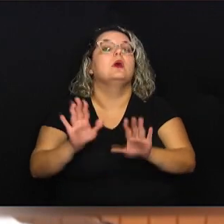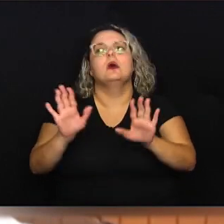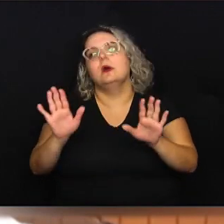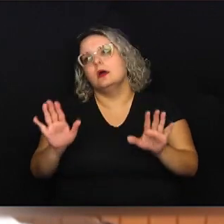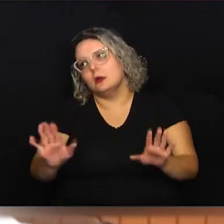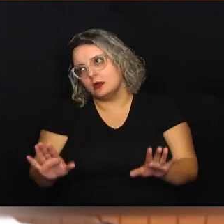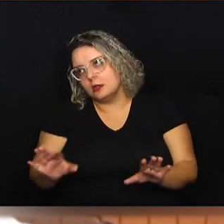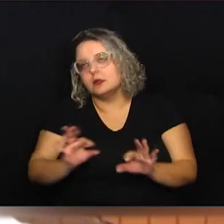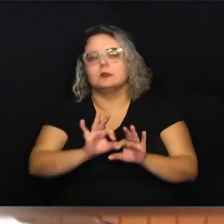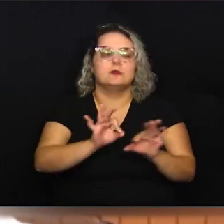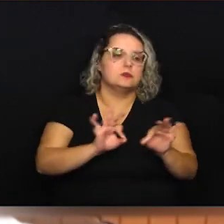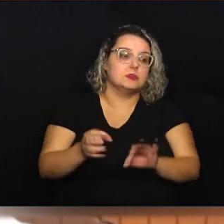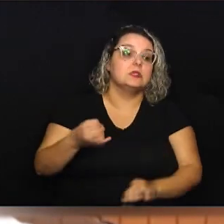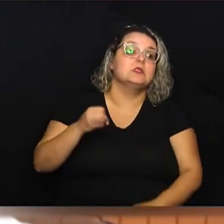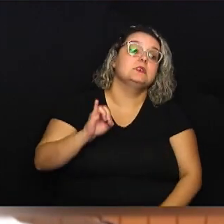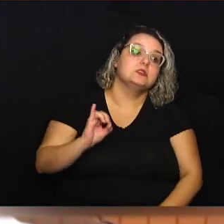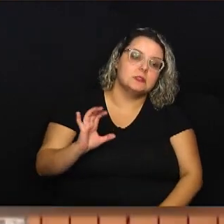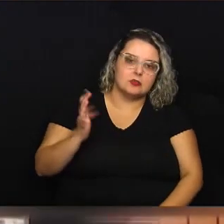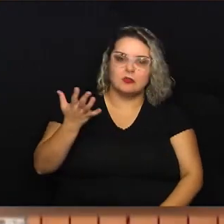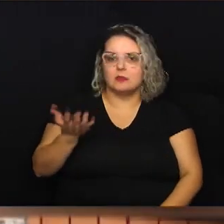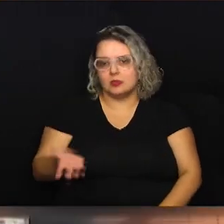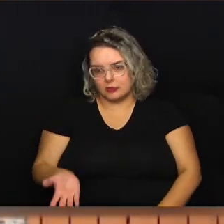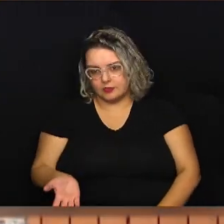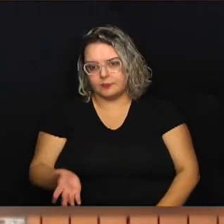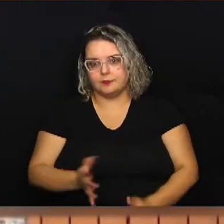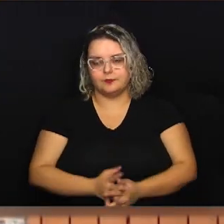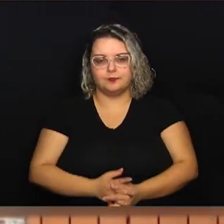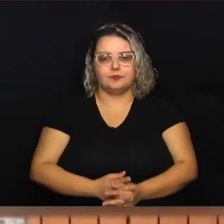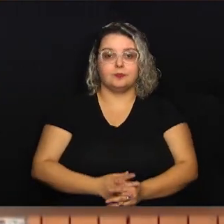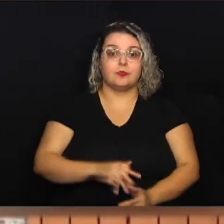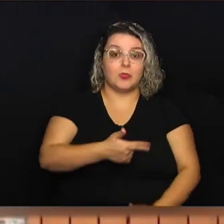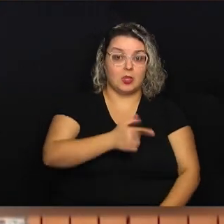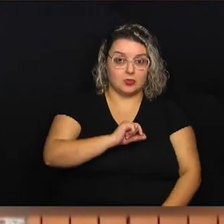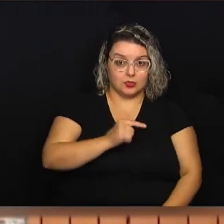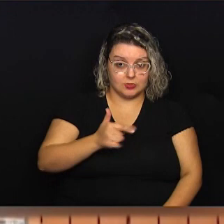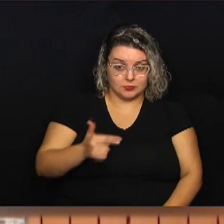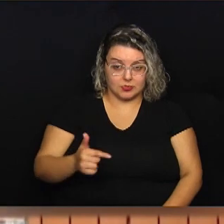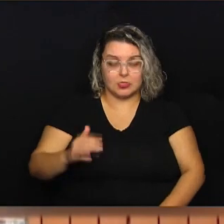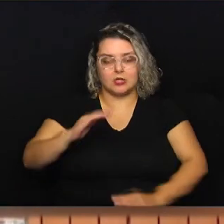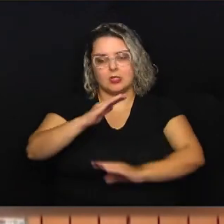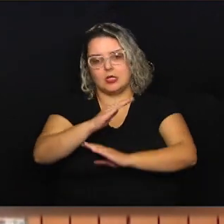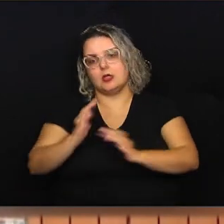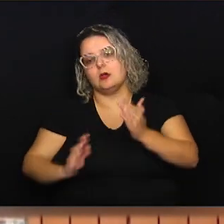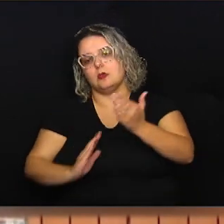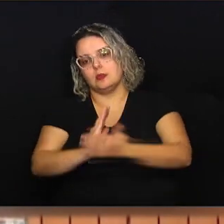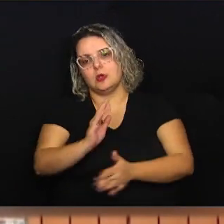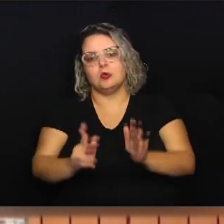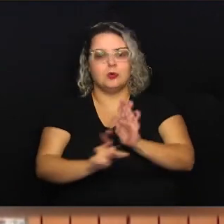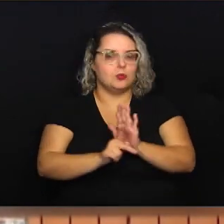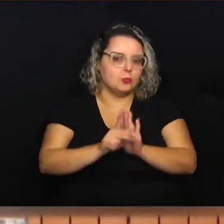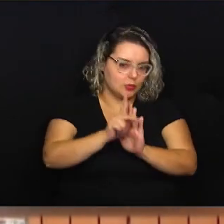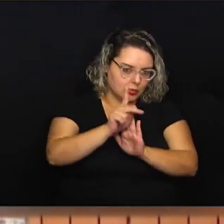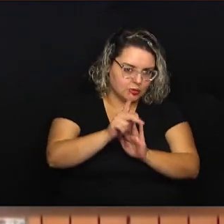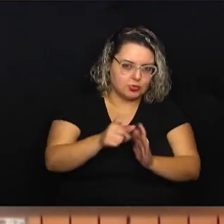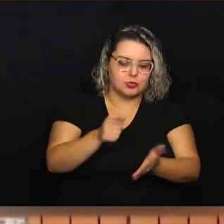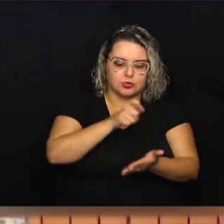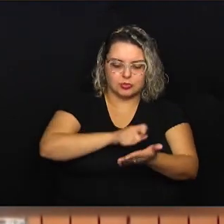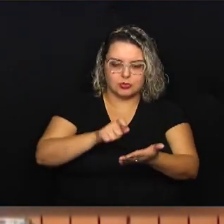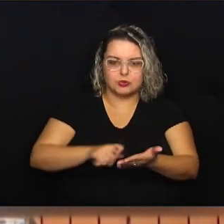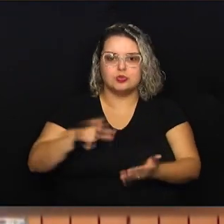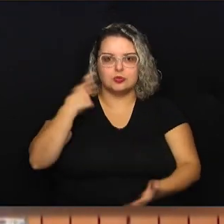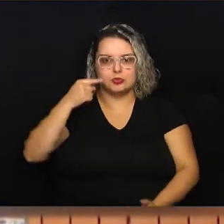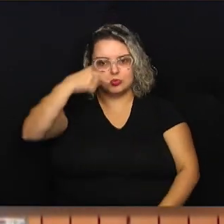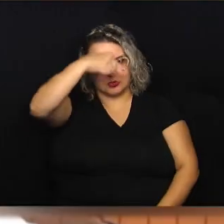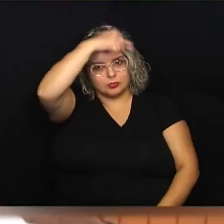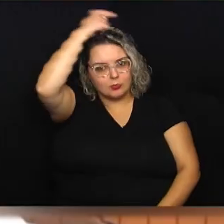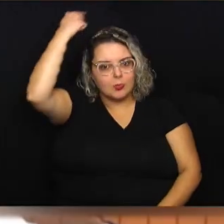se preparando para uma eventualidade. Em 2022, a Câmara aprovou um projeto de autoria dos vereadores